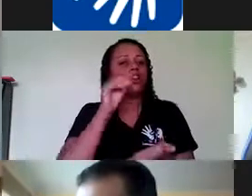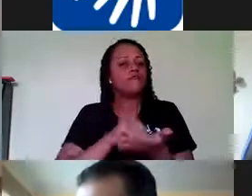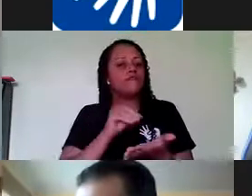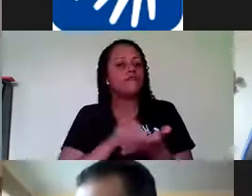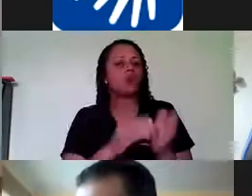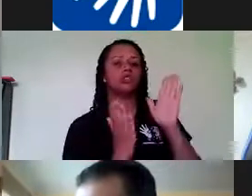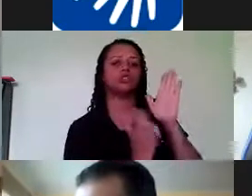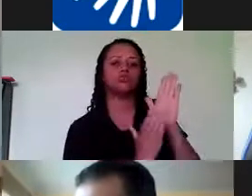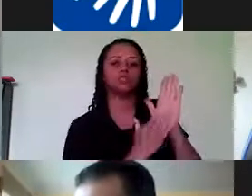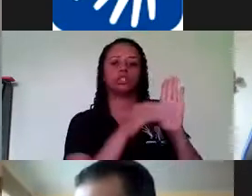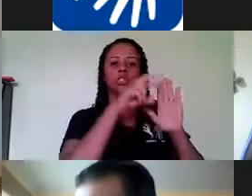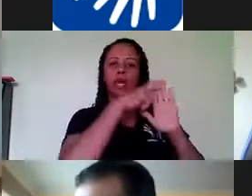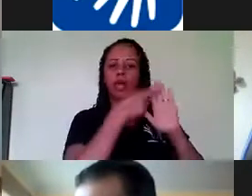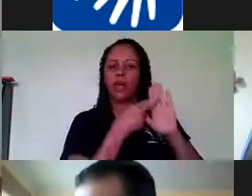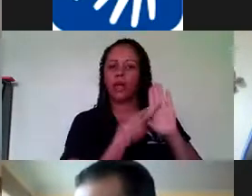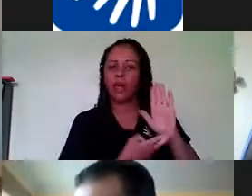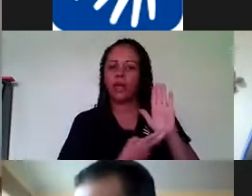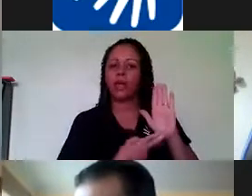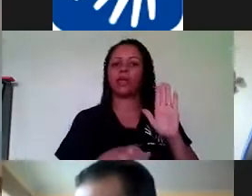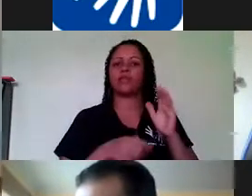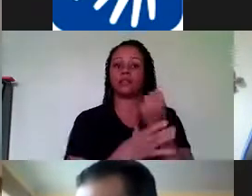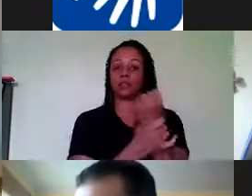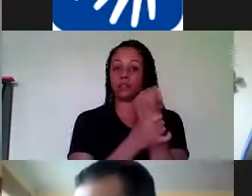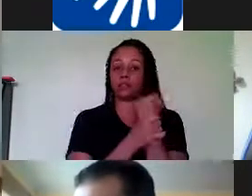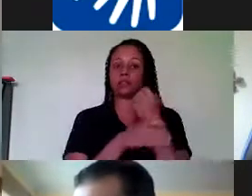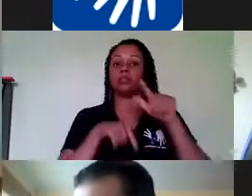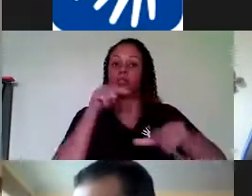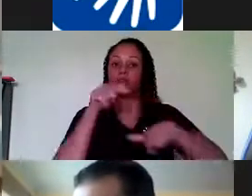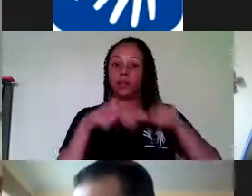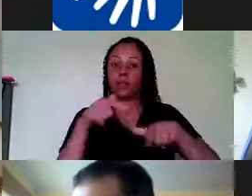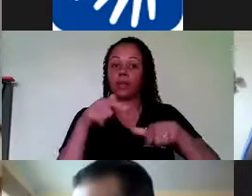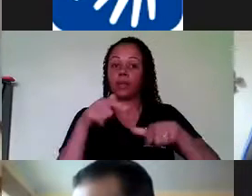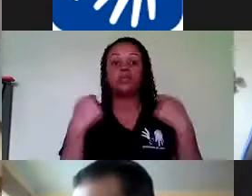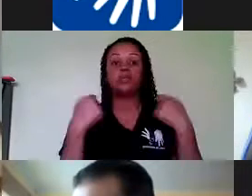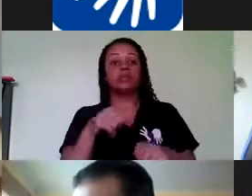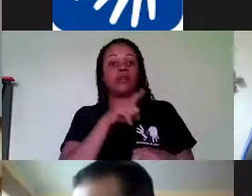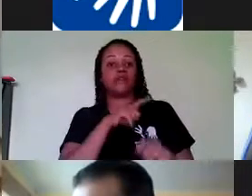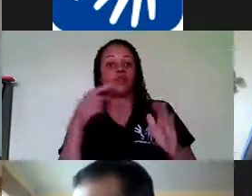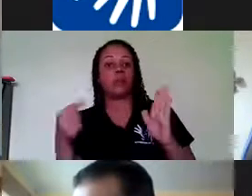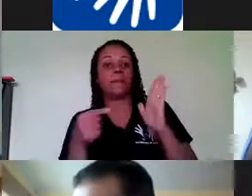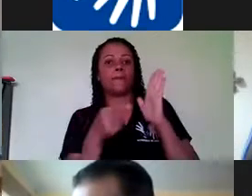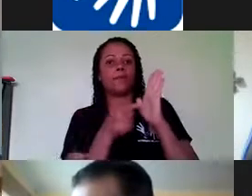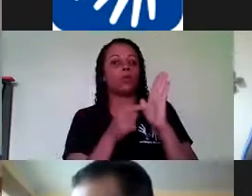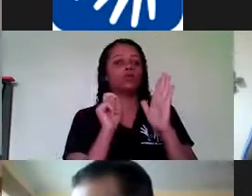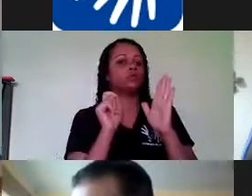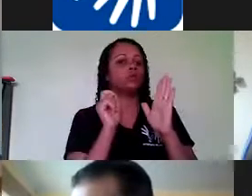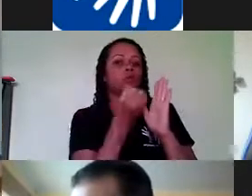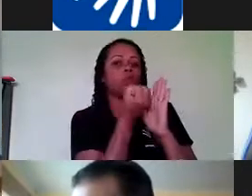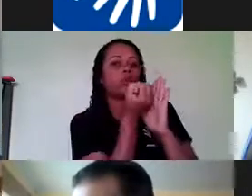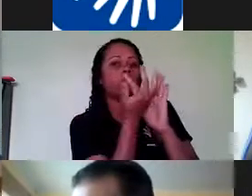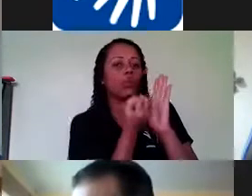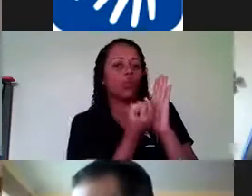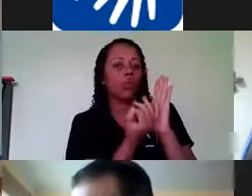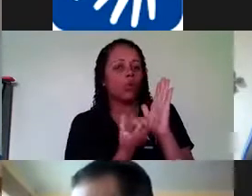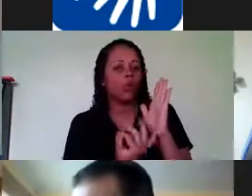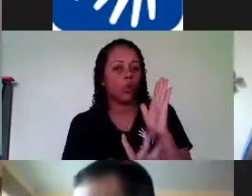das normas de segurança do trabalho, deveriam também ter uma pontuação para cada trabalhador que ela acidentar, ela